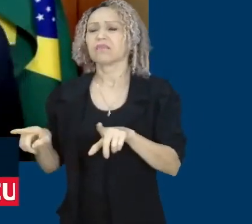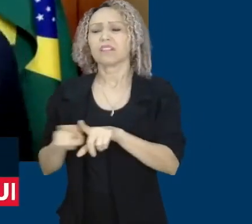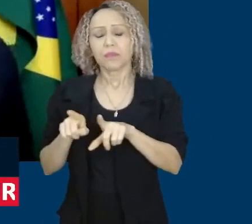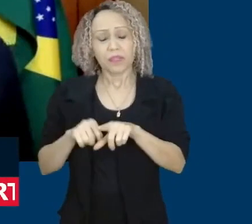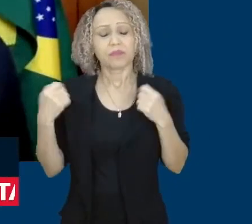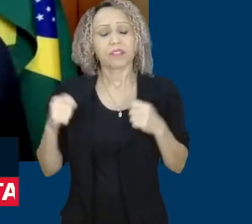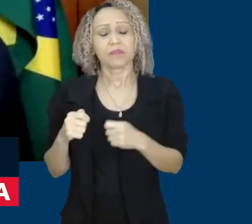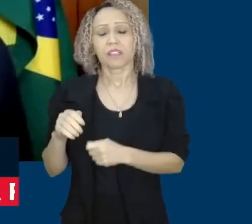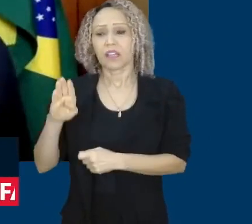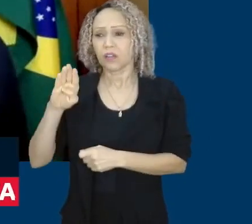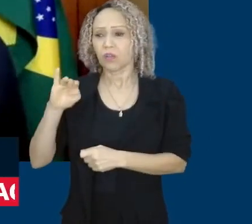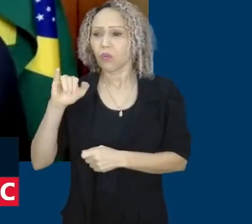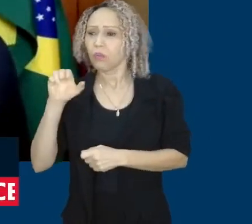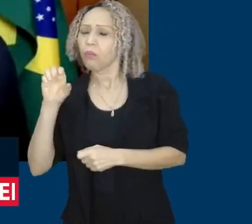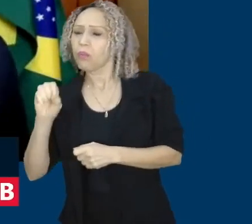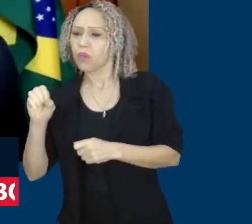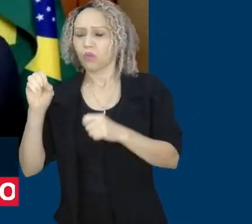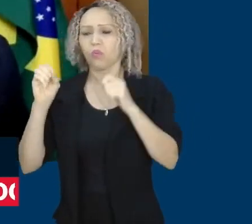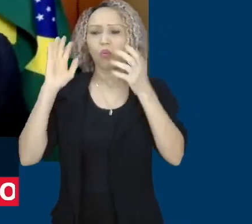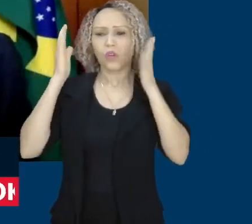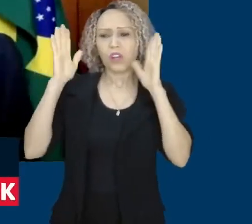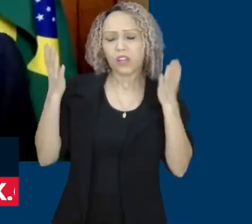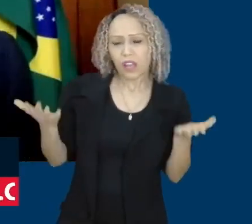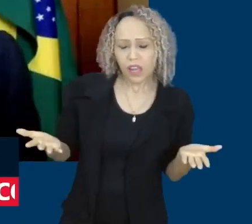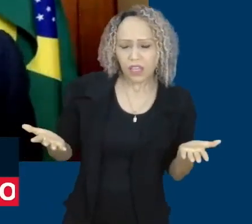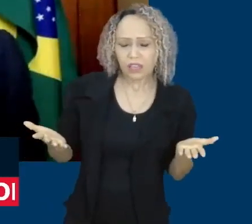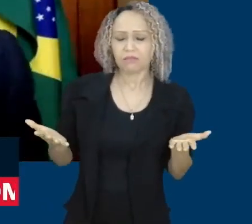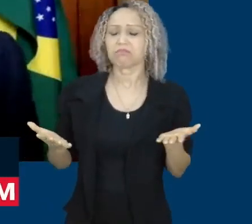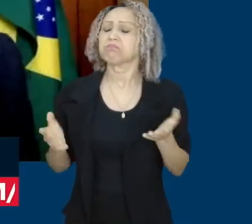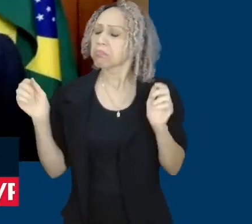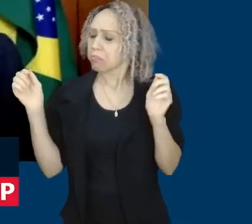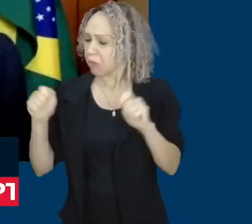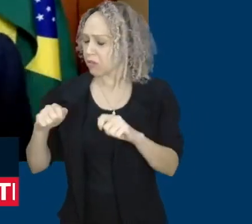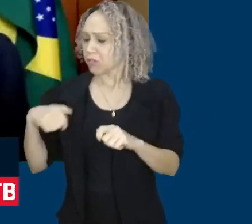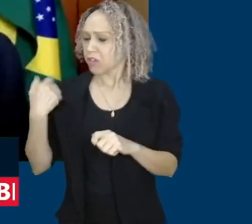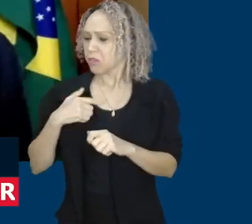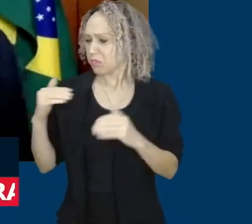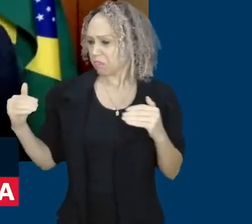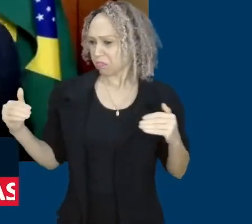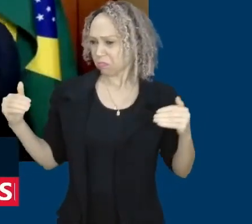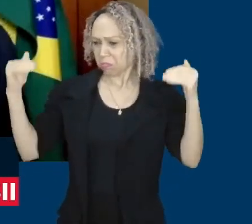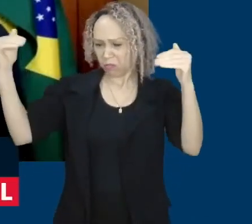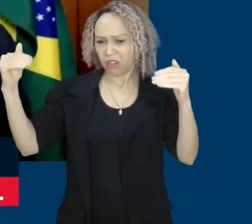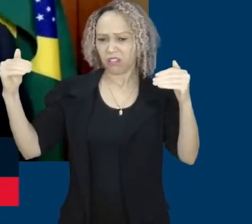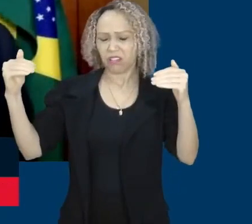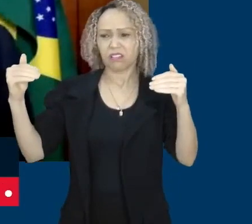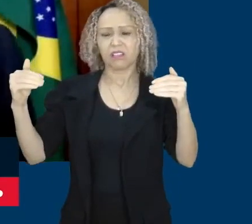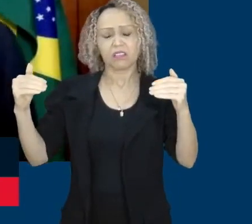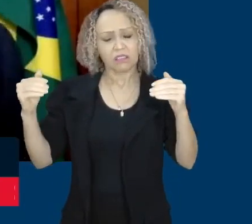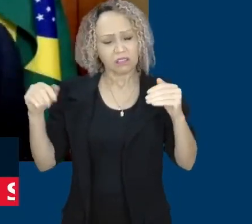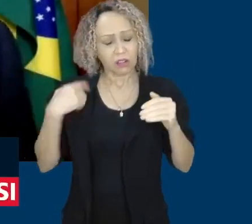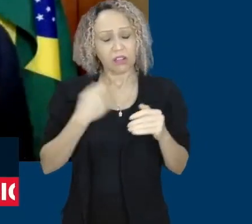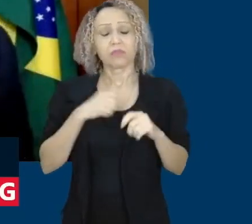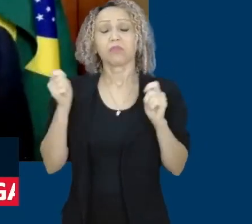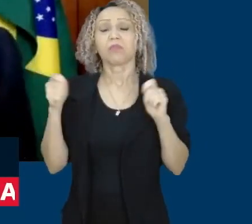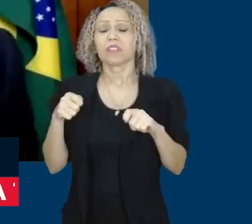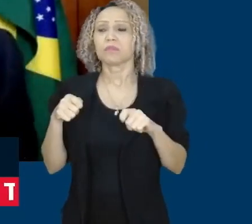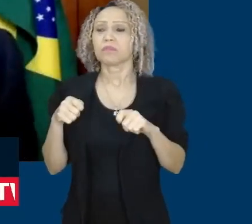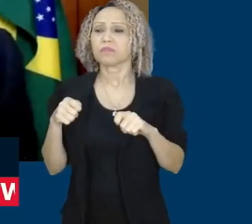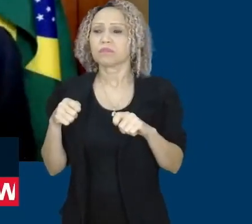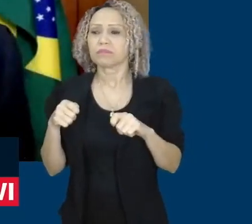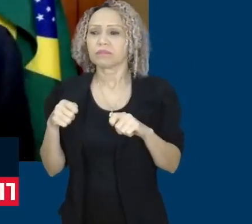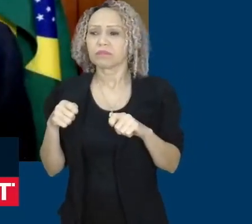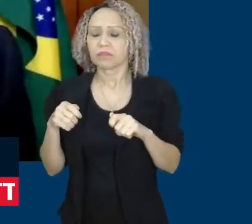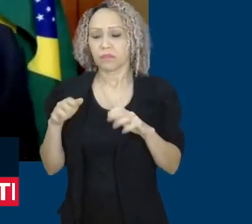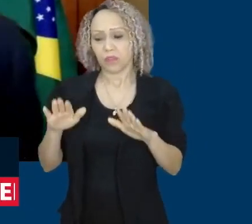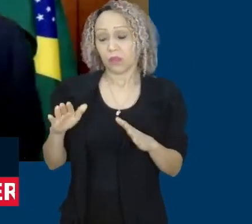biodiesel. Nós temos aí, podemos virar potência de agregar valor no que nós exportamos hoje